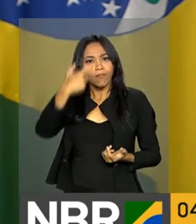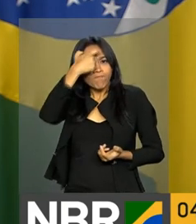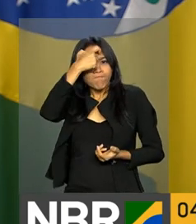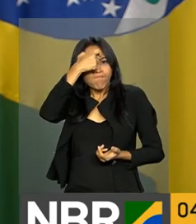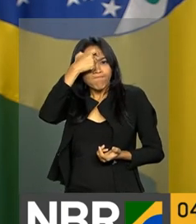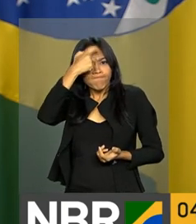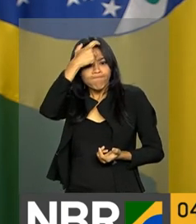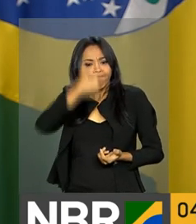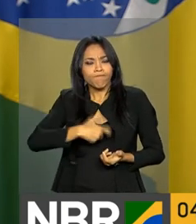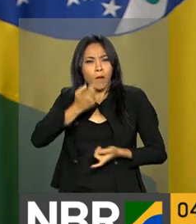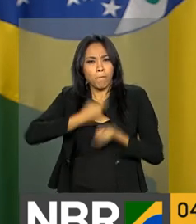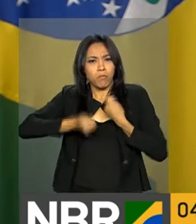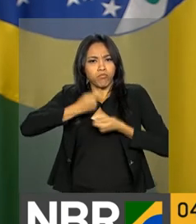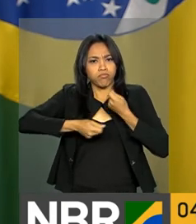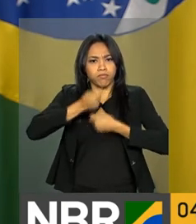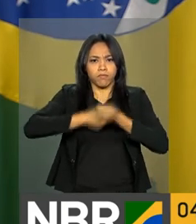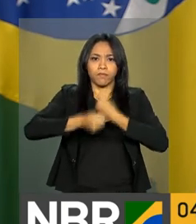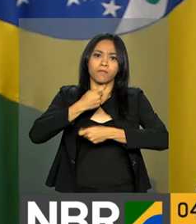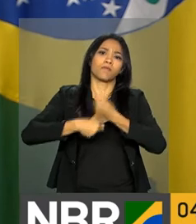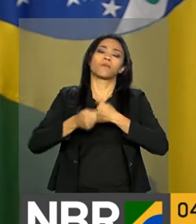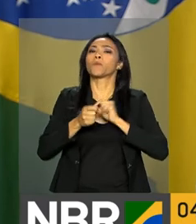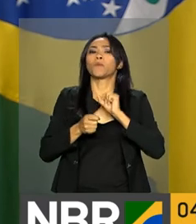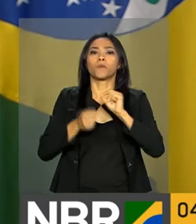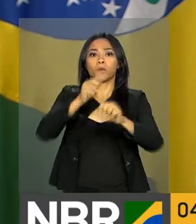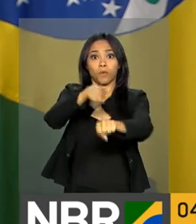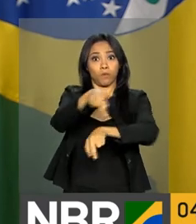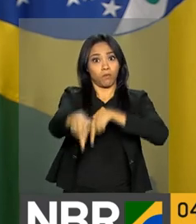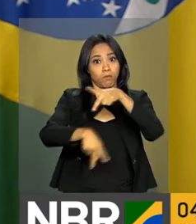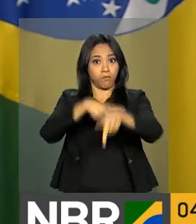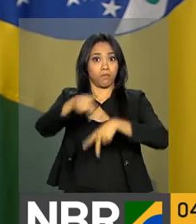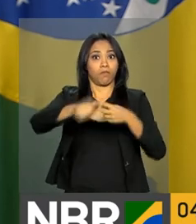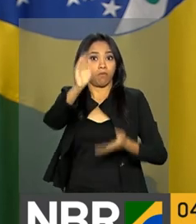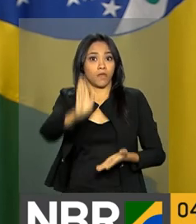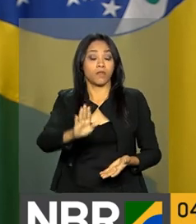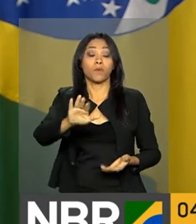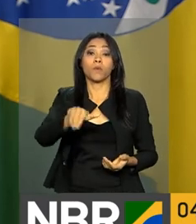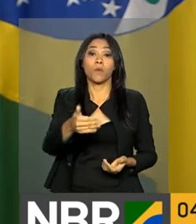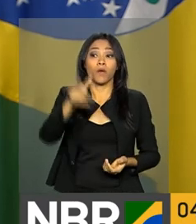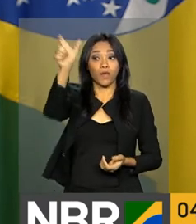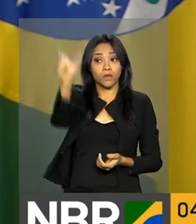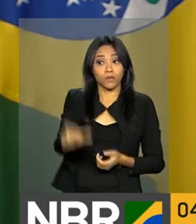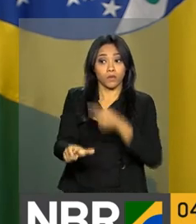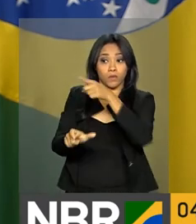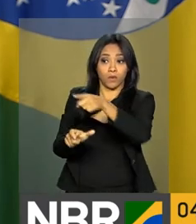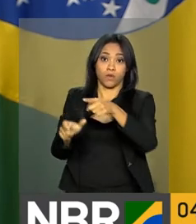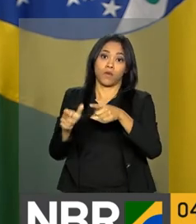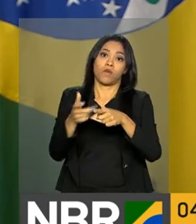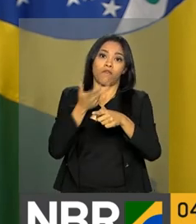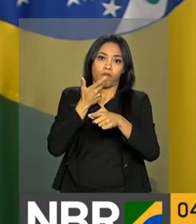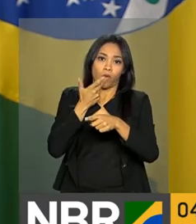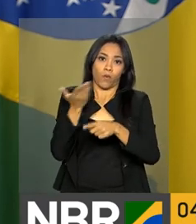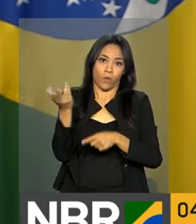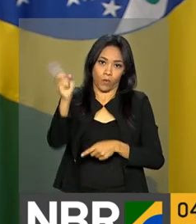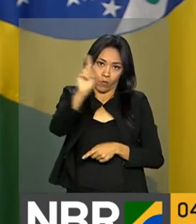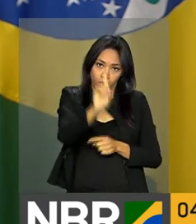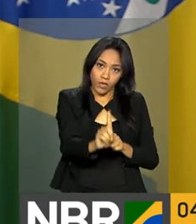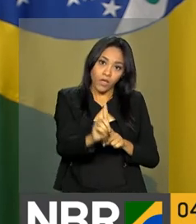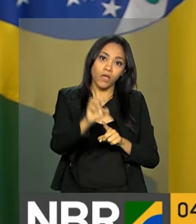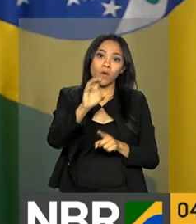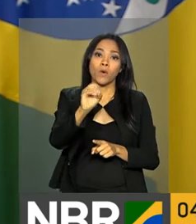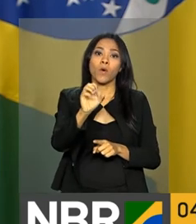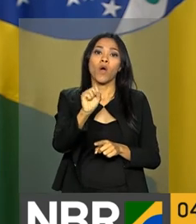do povo brasileiro quando o osmar terra se refere a uma solenidade